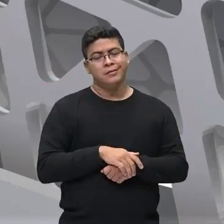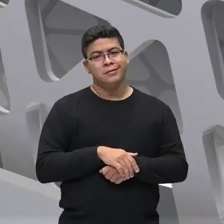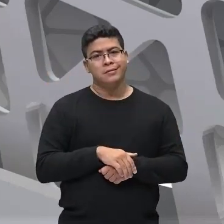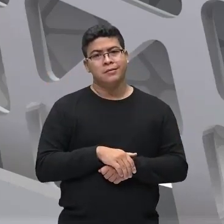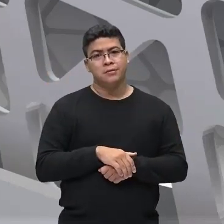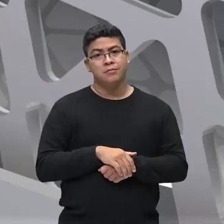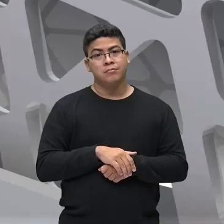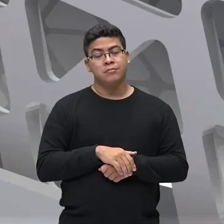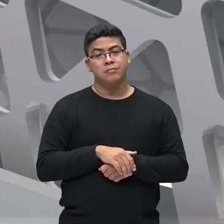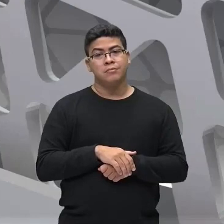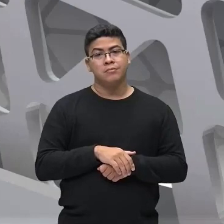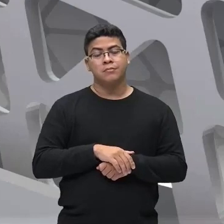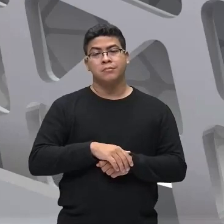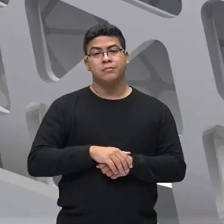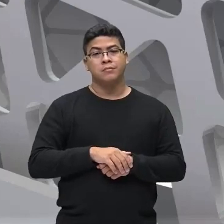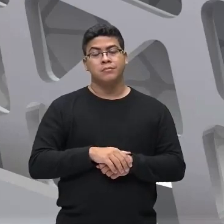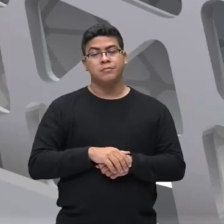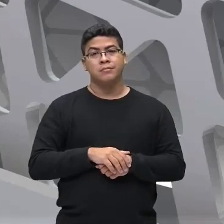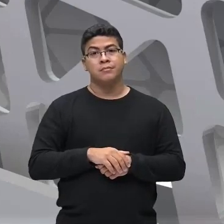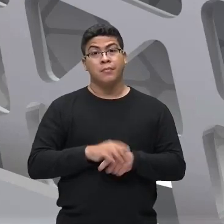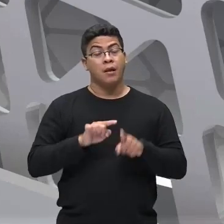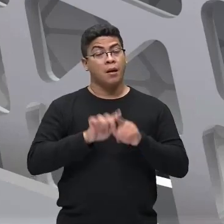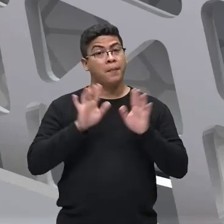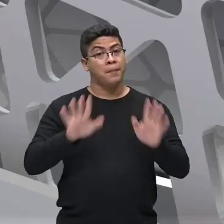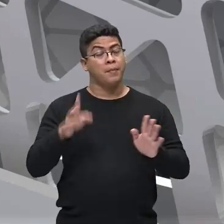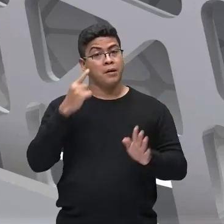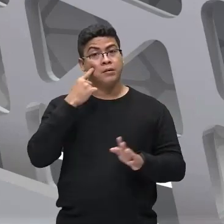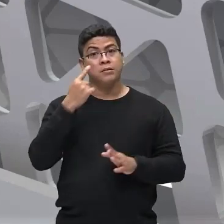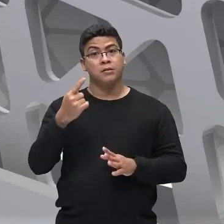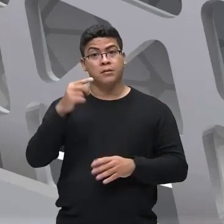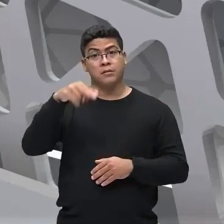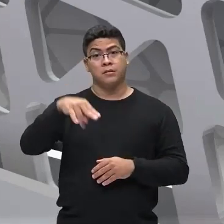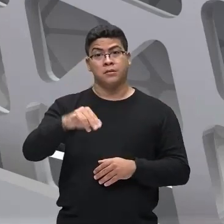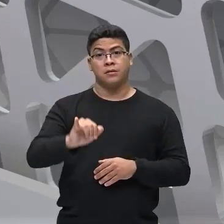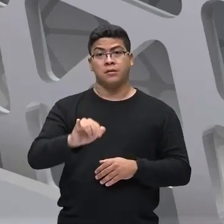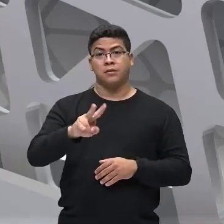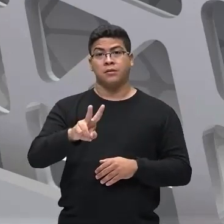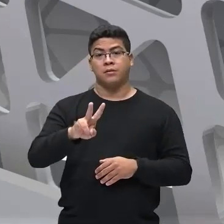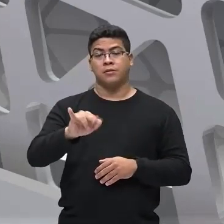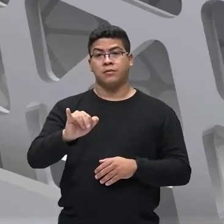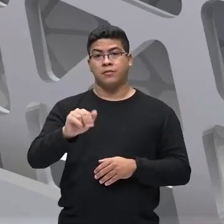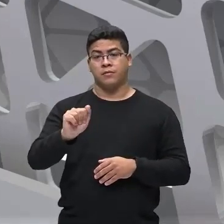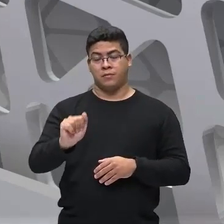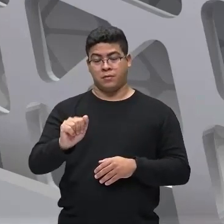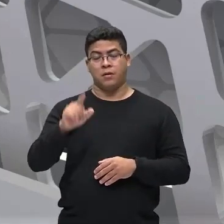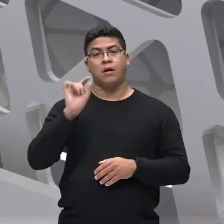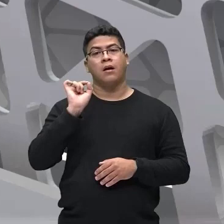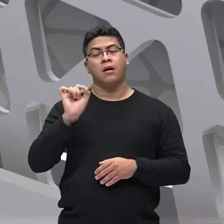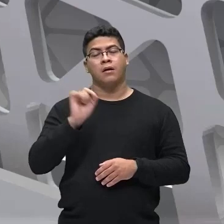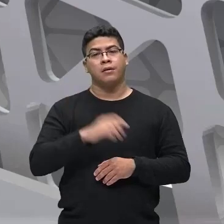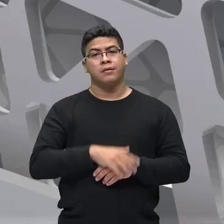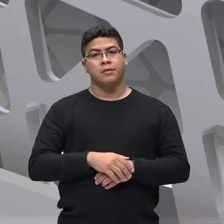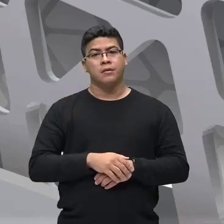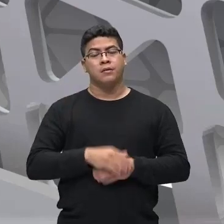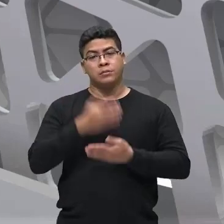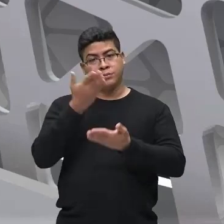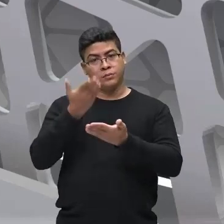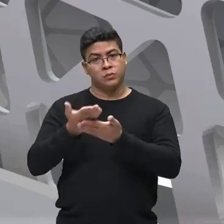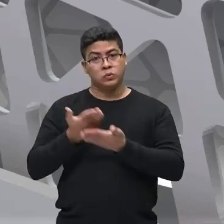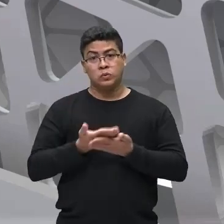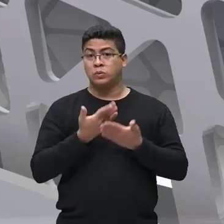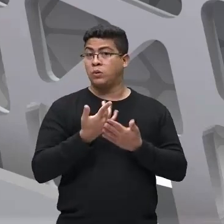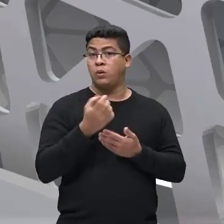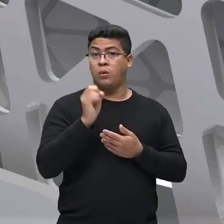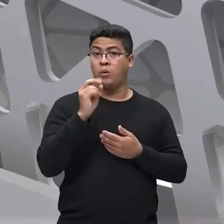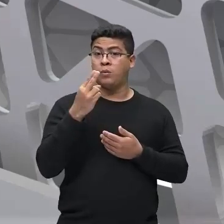do candomblé e da umbanda. Mas a Lívia, gente, ela coloca que isto de uma maneira ou de outra